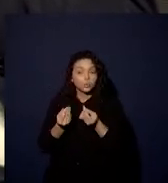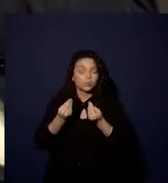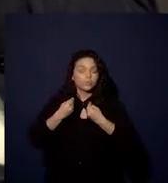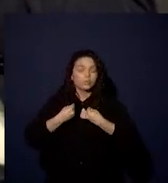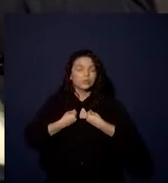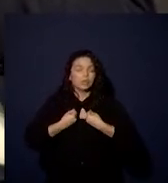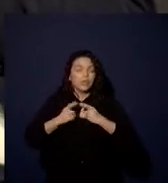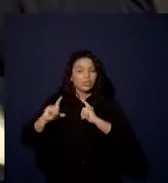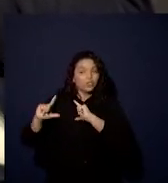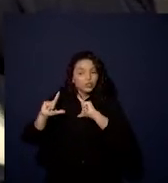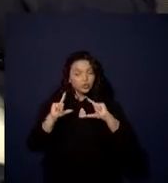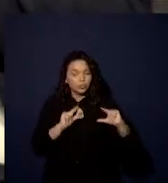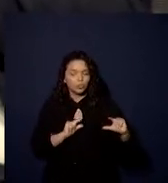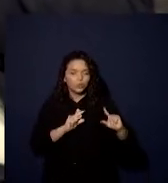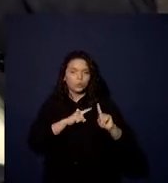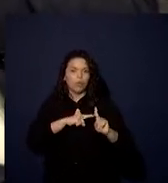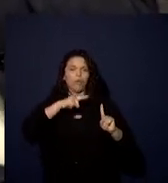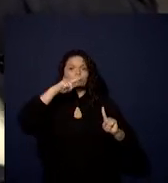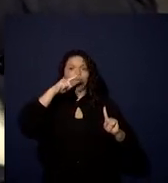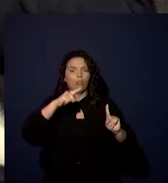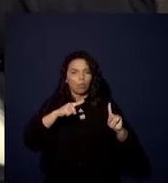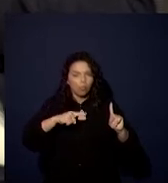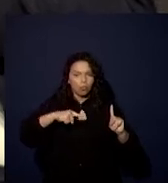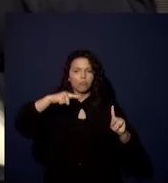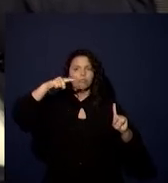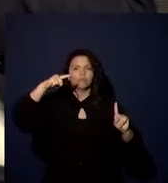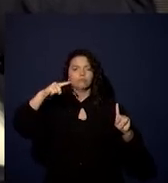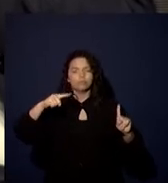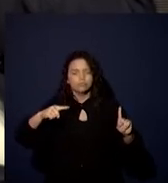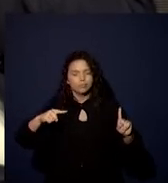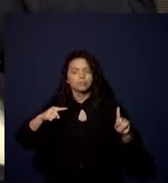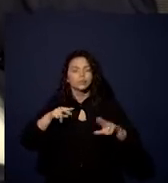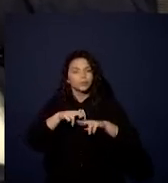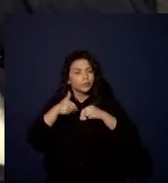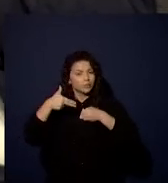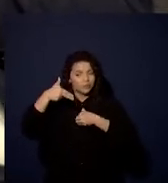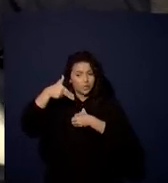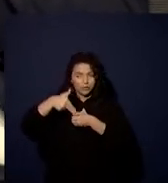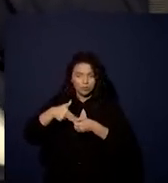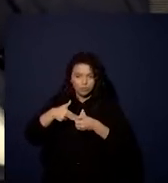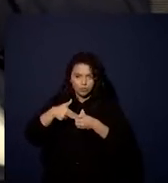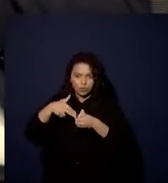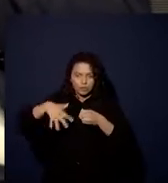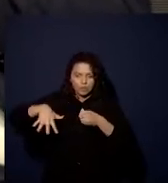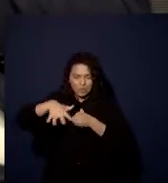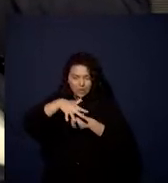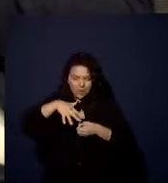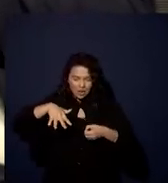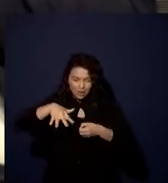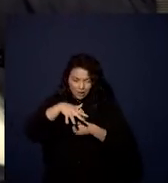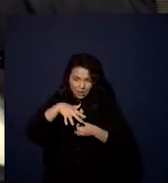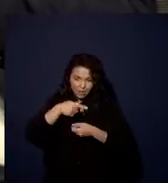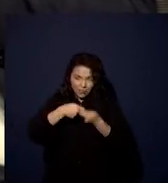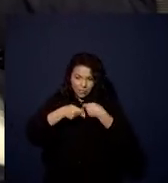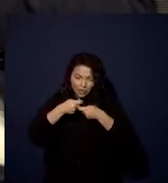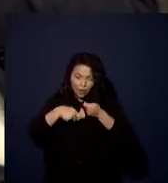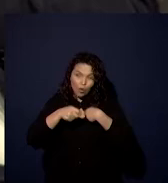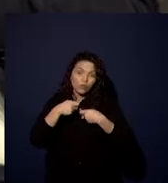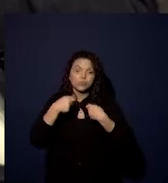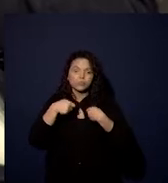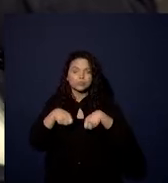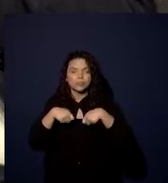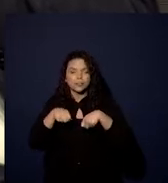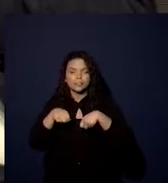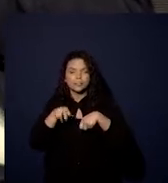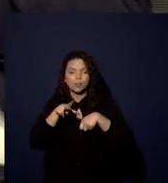essa oscilação então assim eu acho que isso para o setor de biocombustível é uma questão para se olhar mas